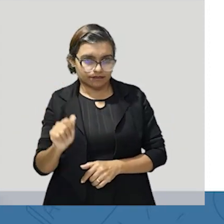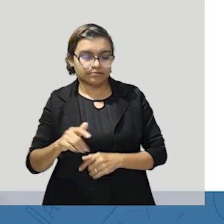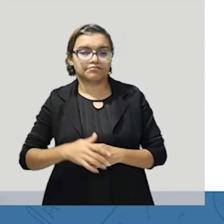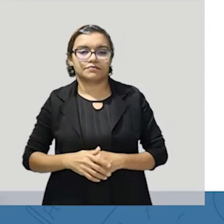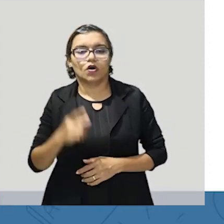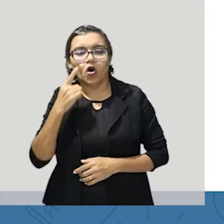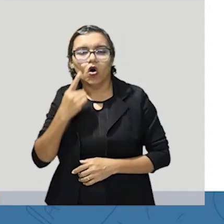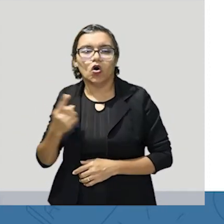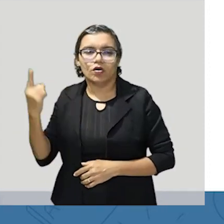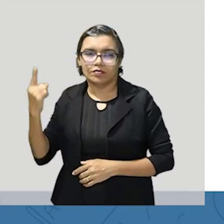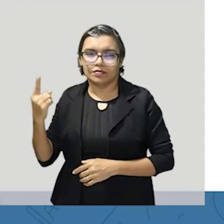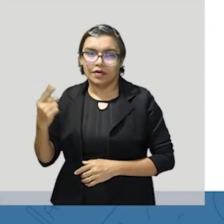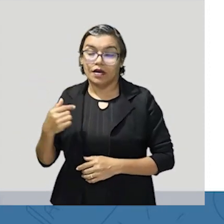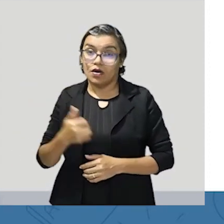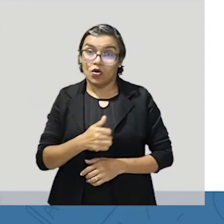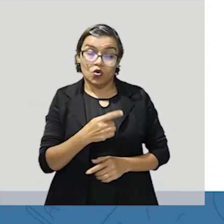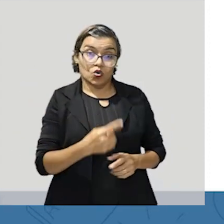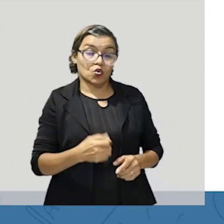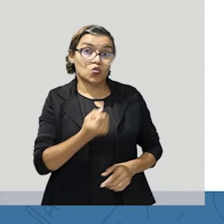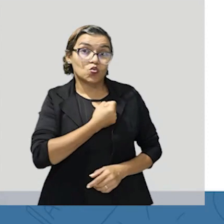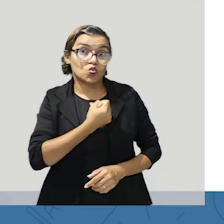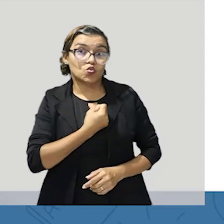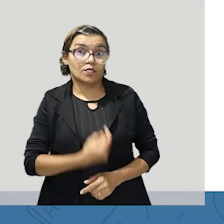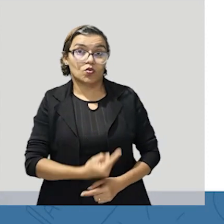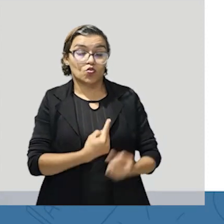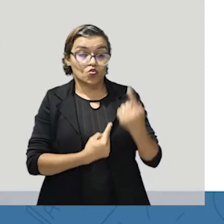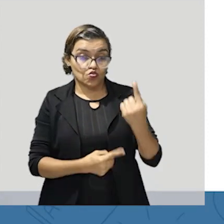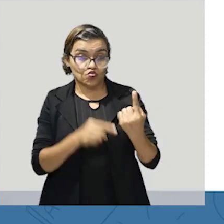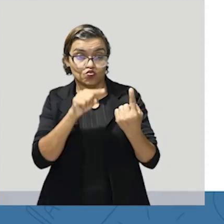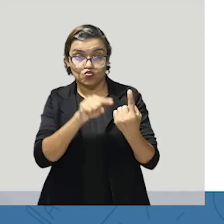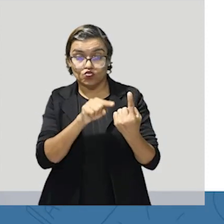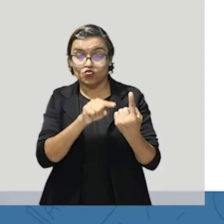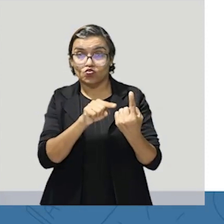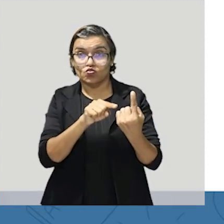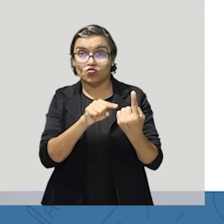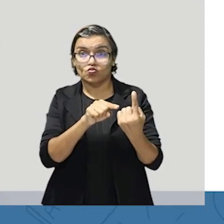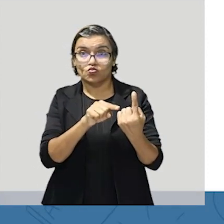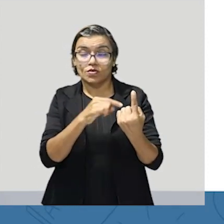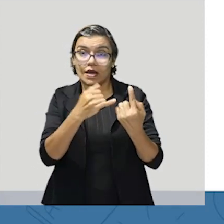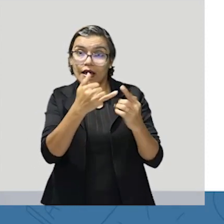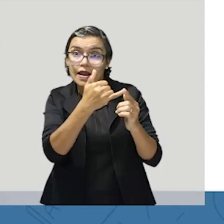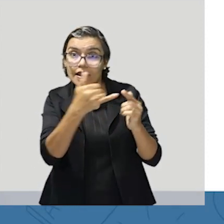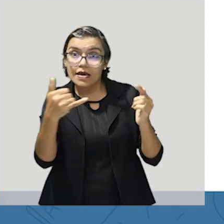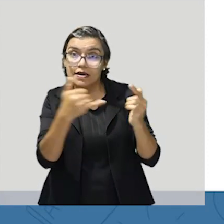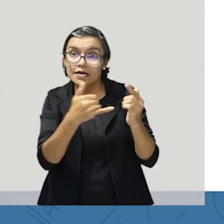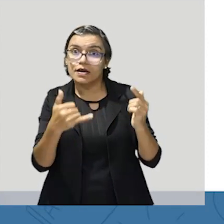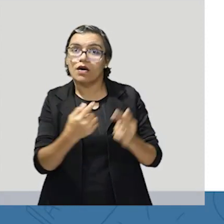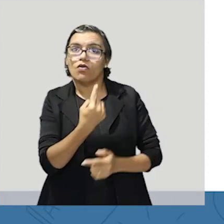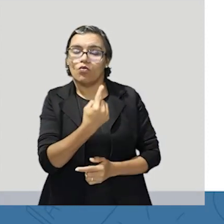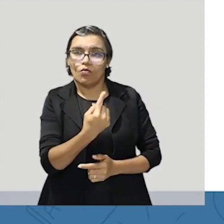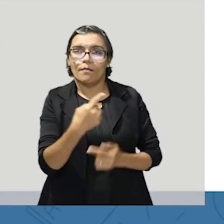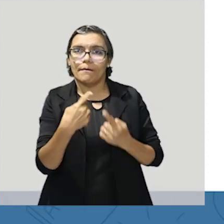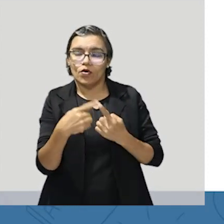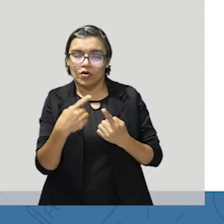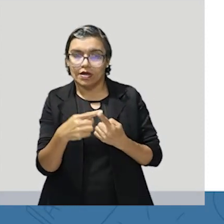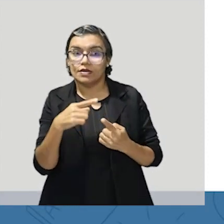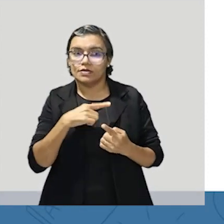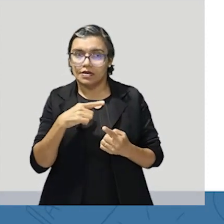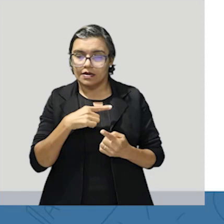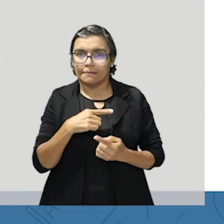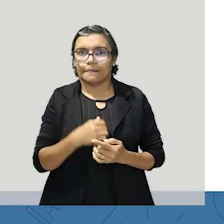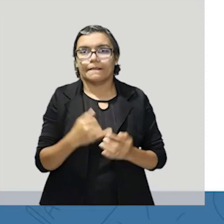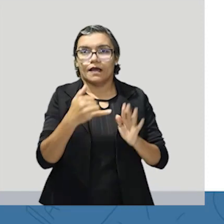porque essa aqui é a linha um e os textos com mais de 10 linhas eles são enumerados porque às vezes a questão vai pedir